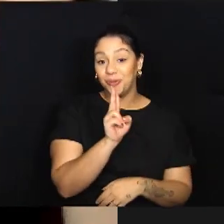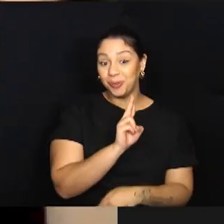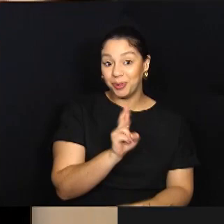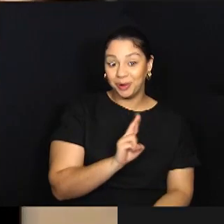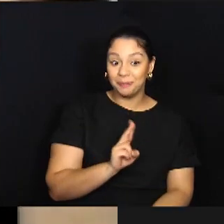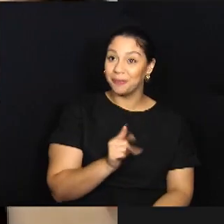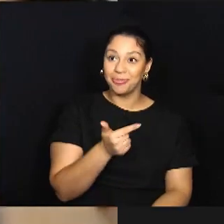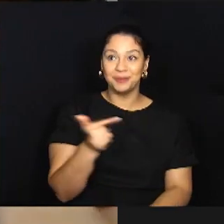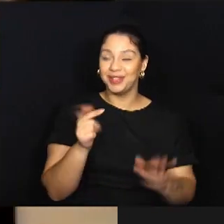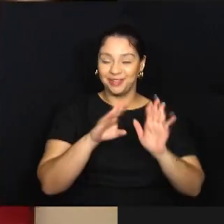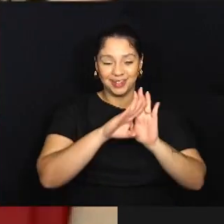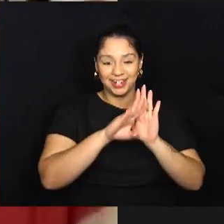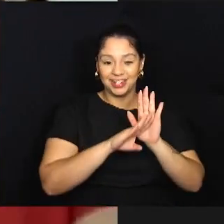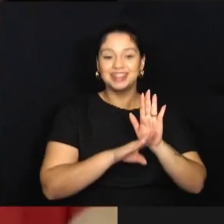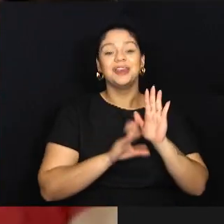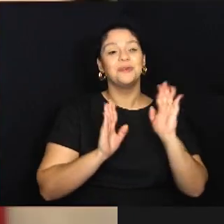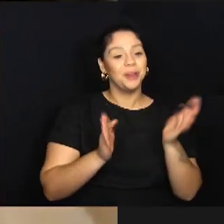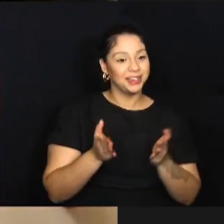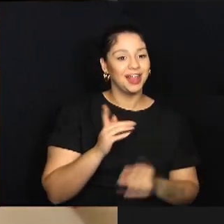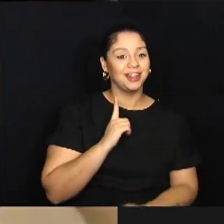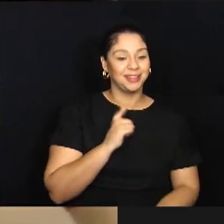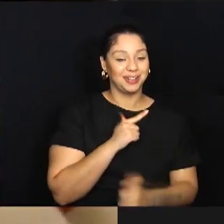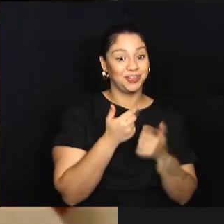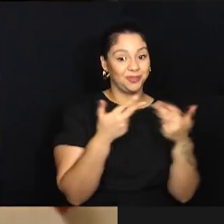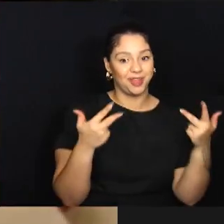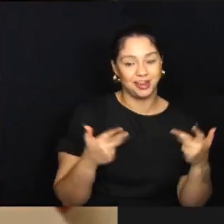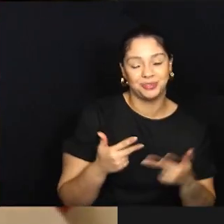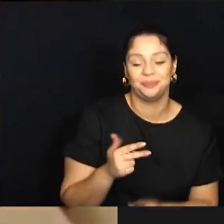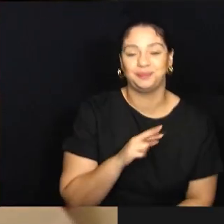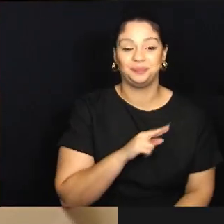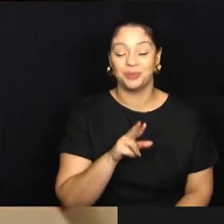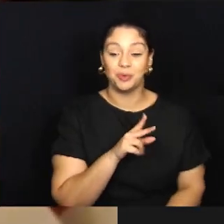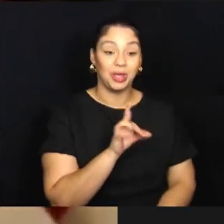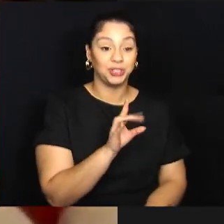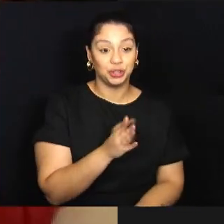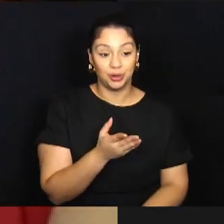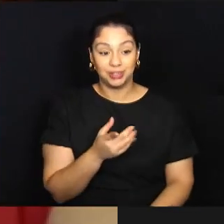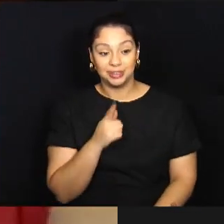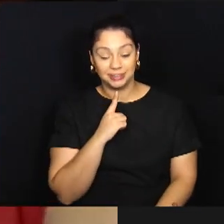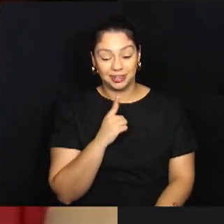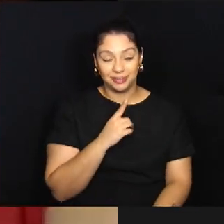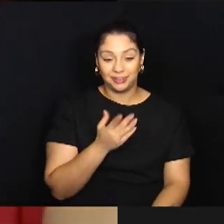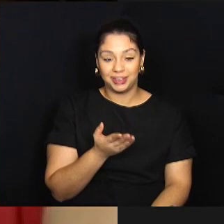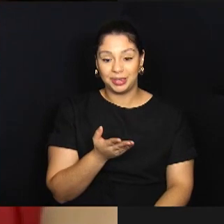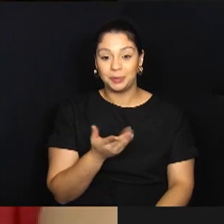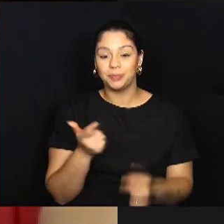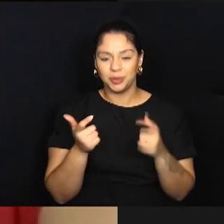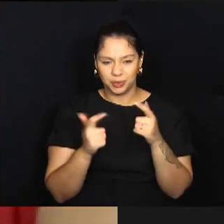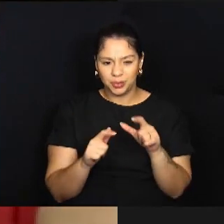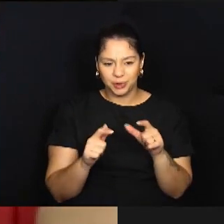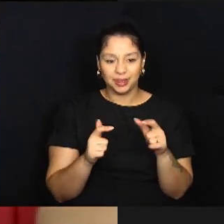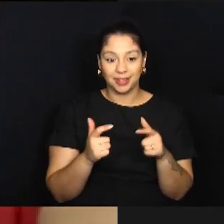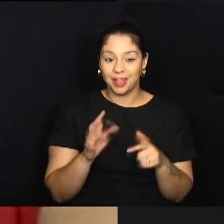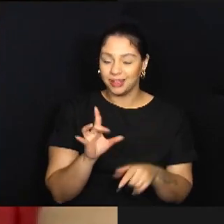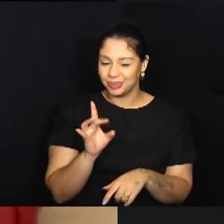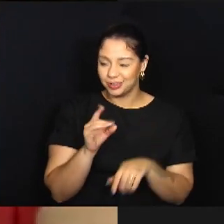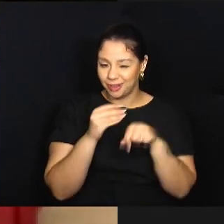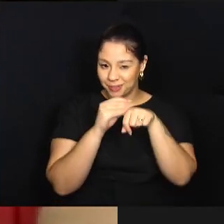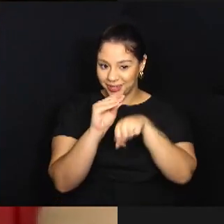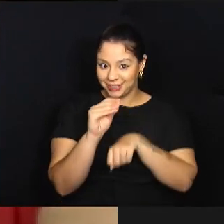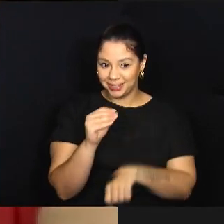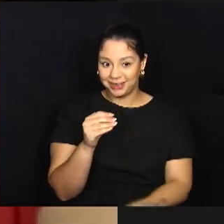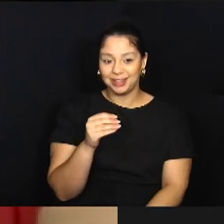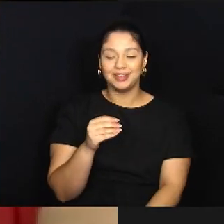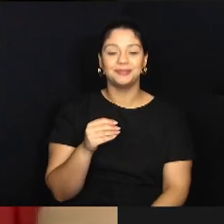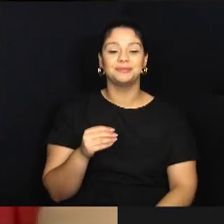fez a lista, mas a gente já conversou de vários. Mas não só. Outro dia a gente estava num lugar, vamos dar spoiler, né? Nem sei se é